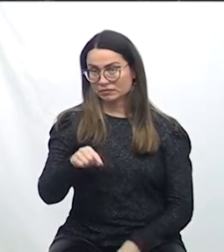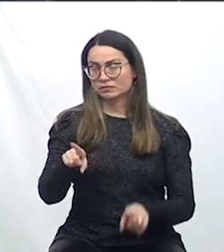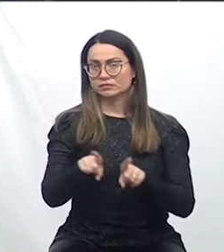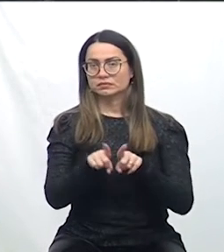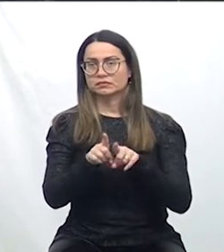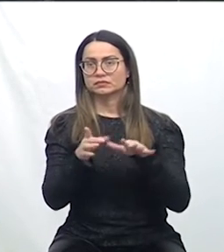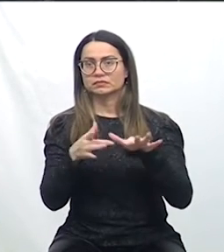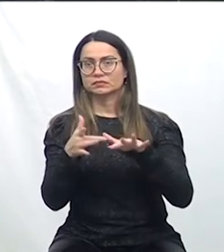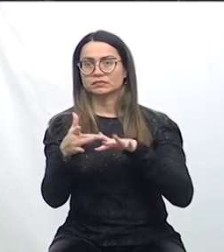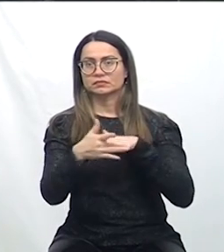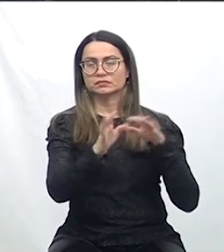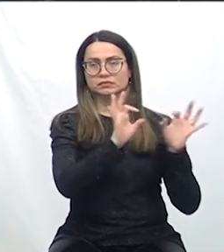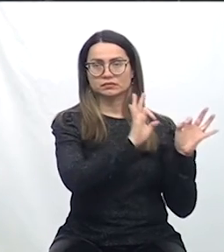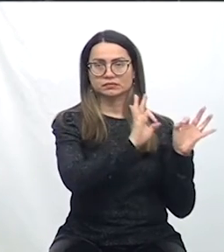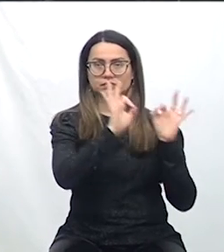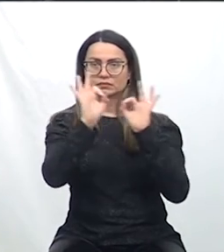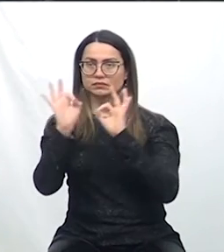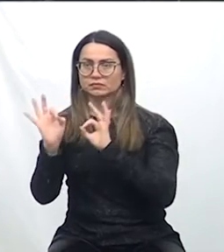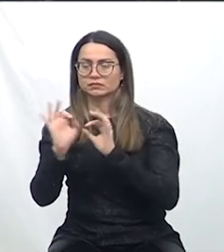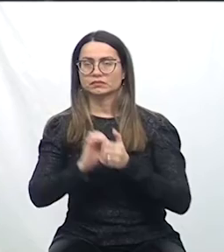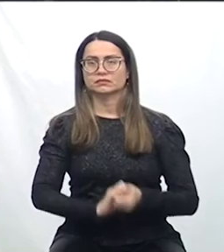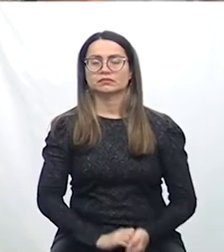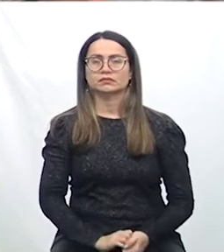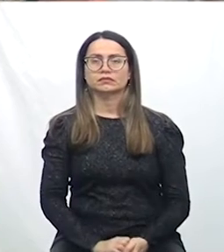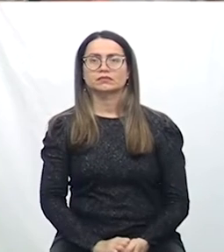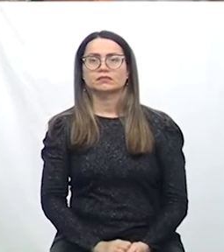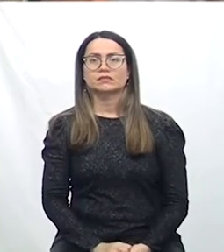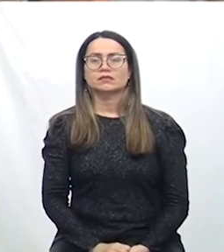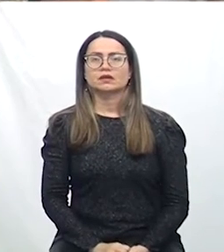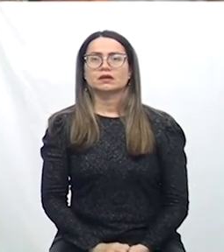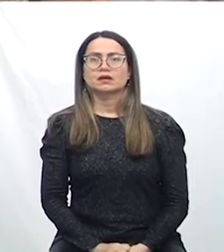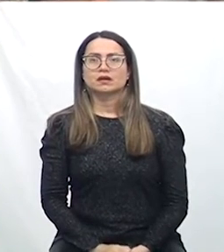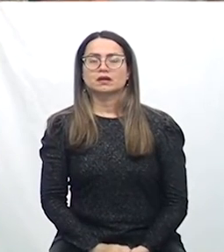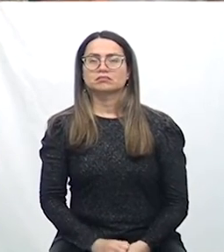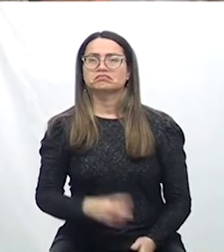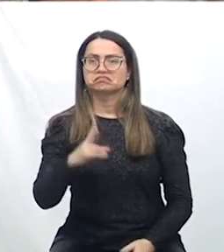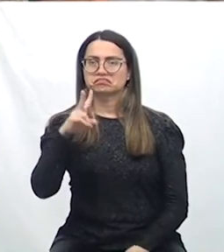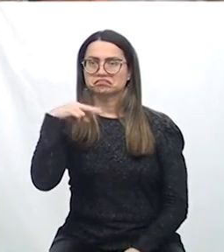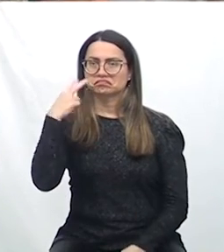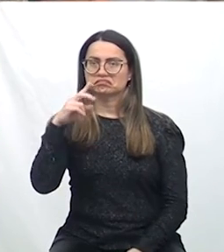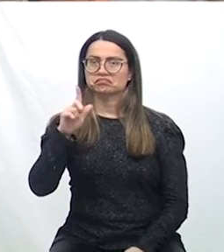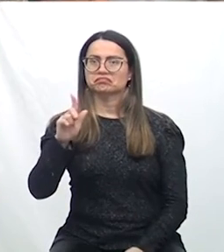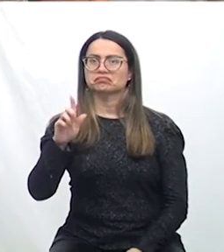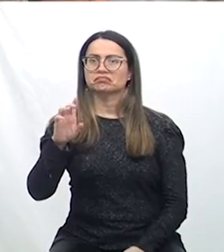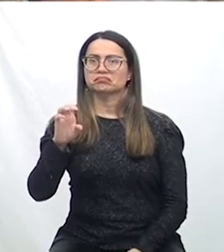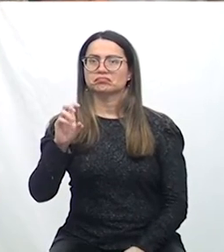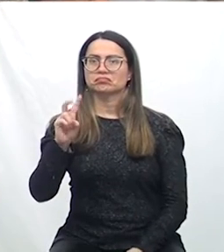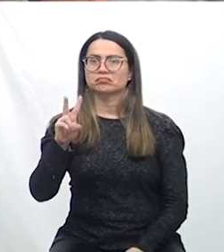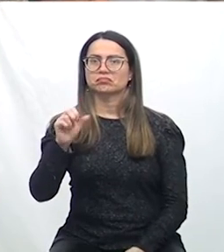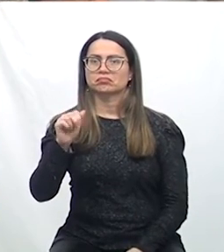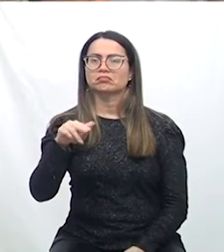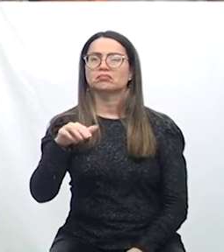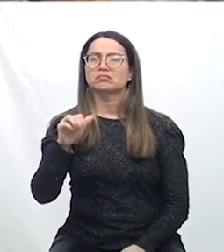também pelas redes sociais. Vereadora Giovana, parabéns por esse requerimento. Já fiz esse